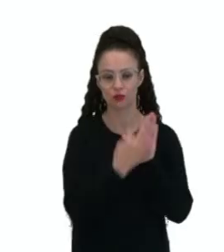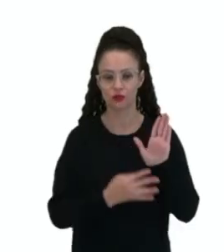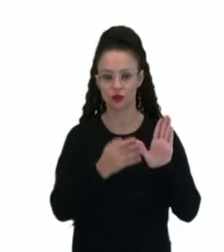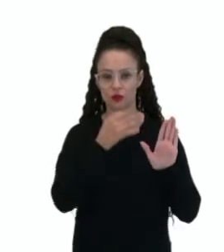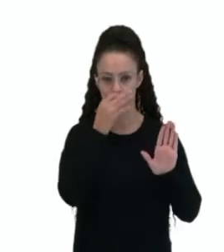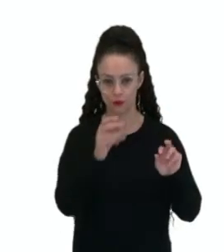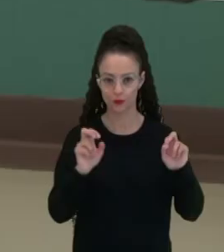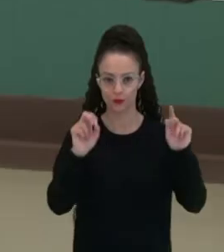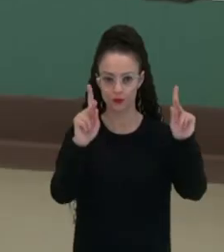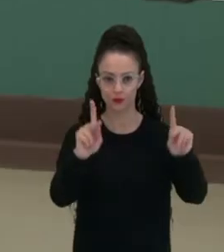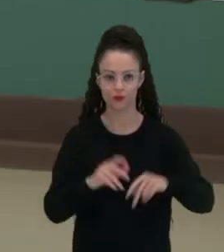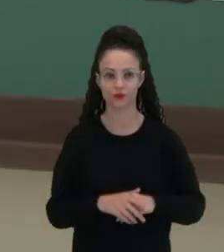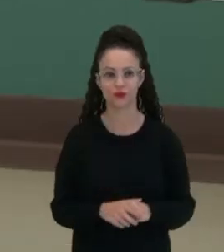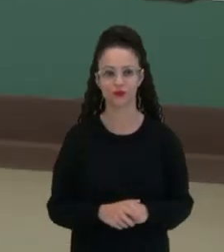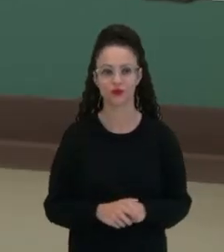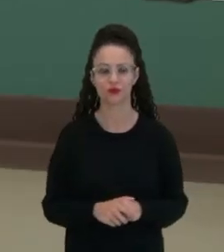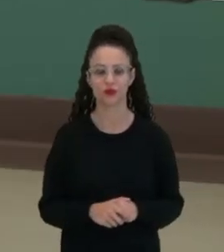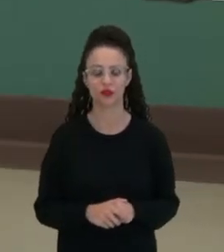opinião, ok?